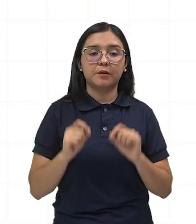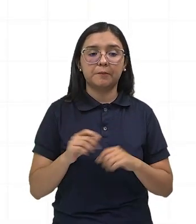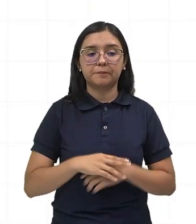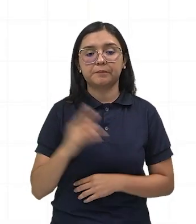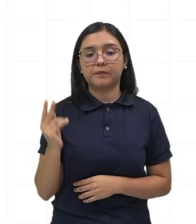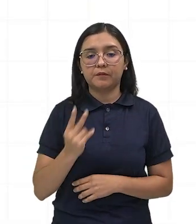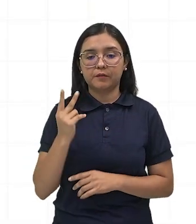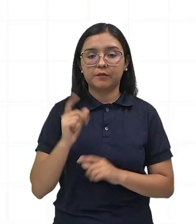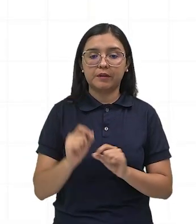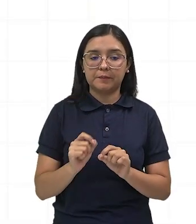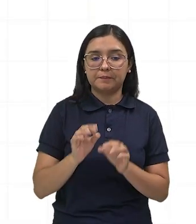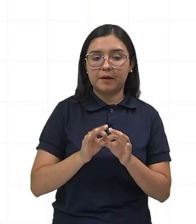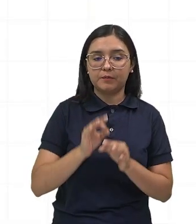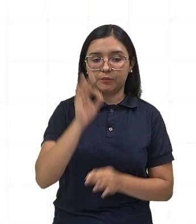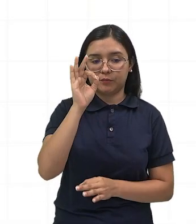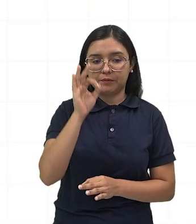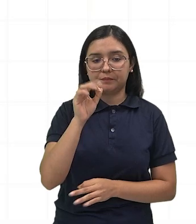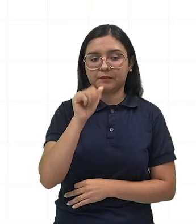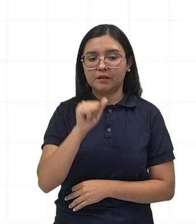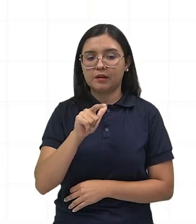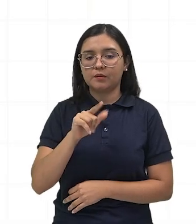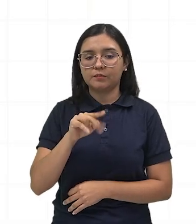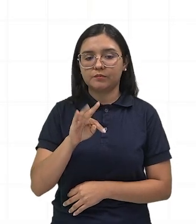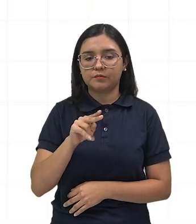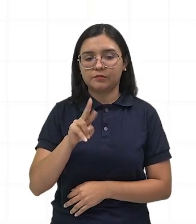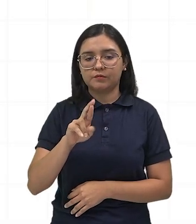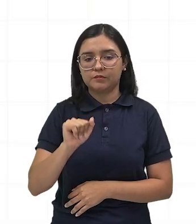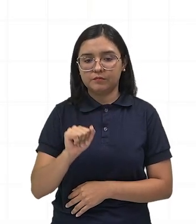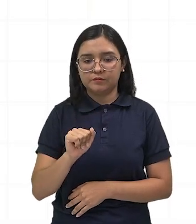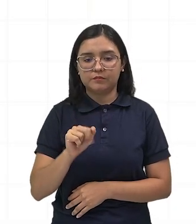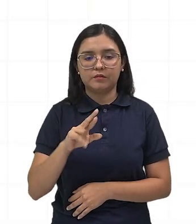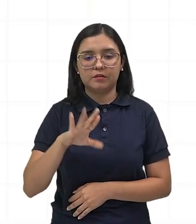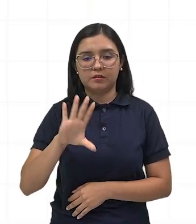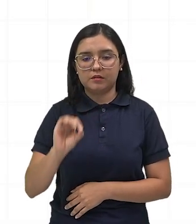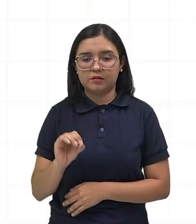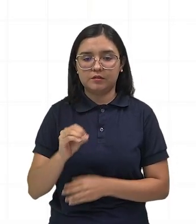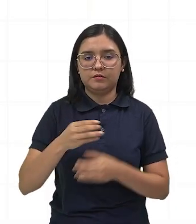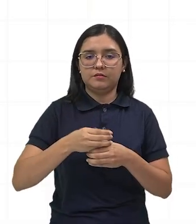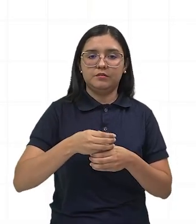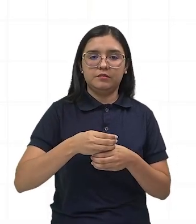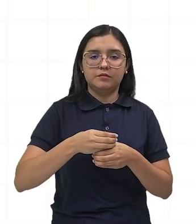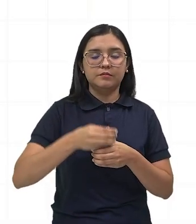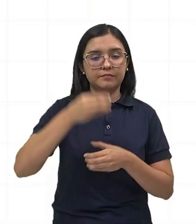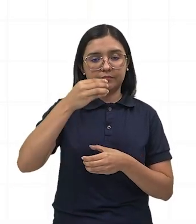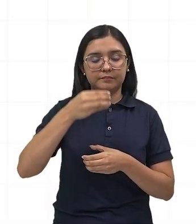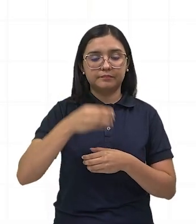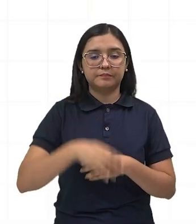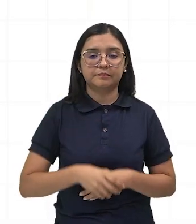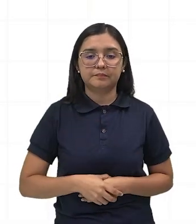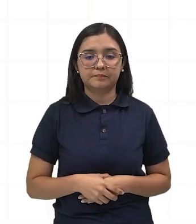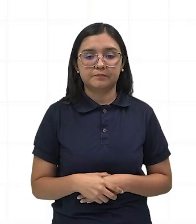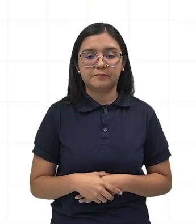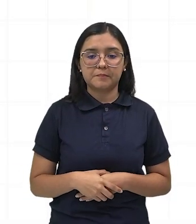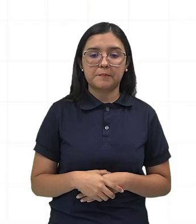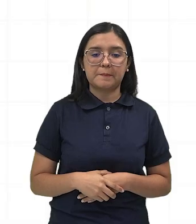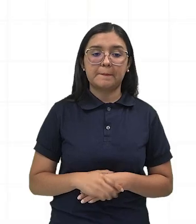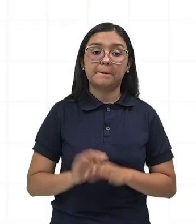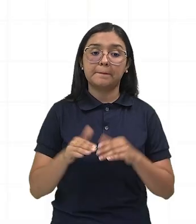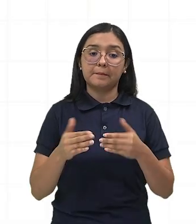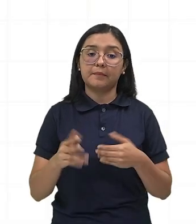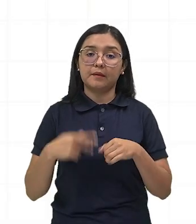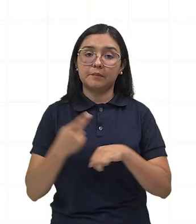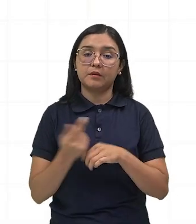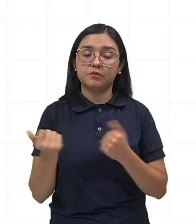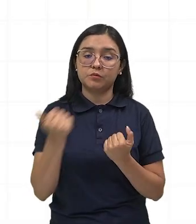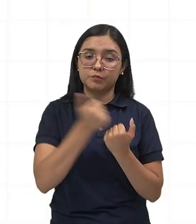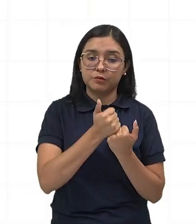do valor da altura do raio do cilindro. Então, realizamos as substituições